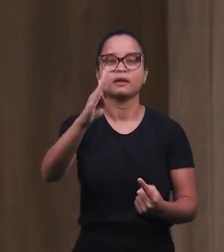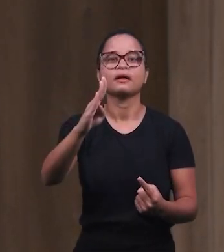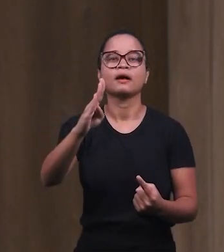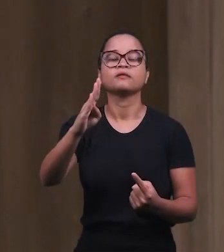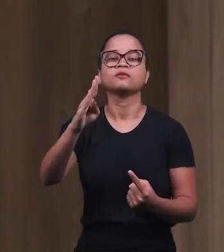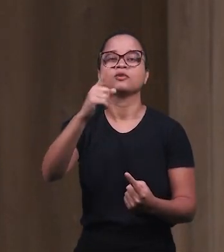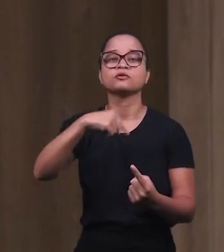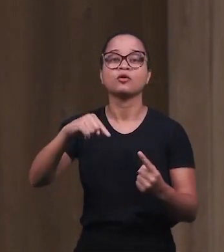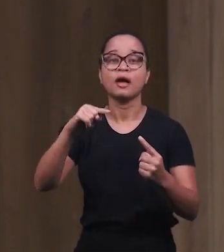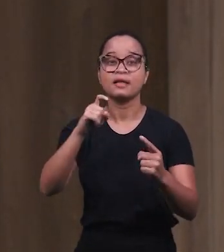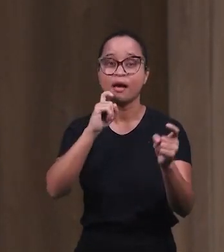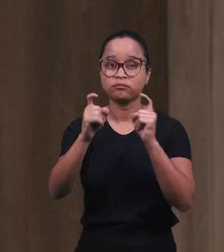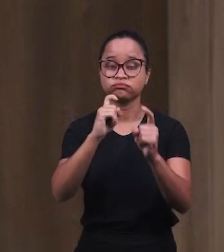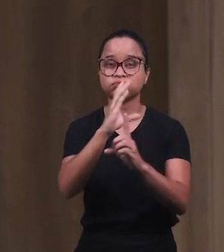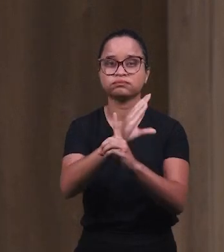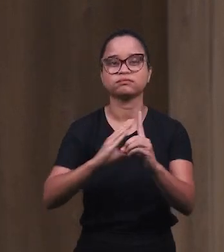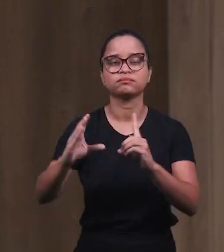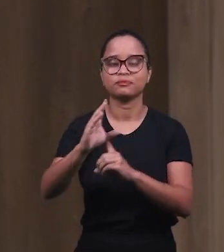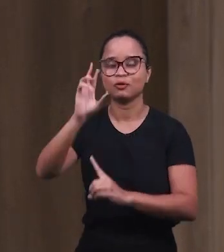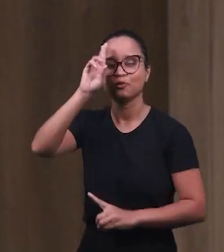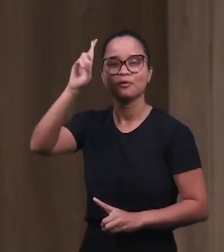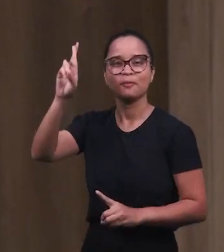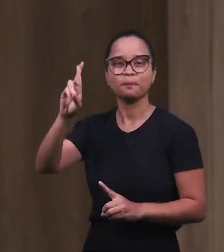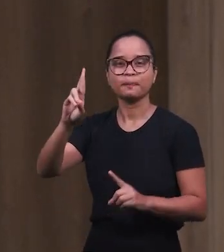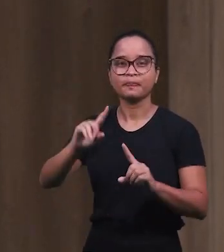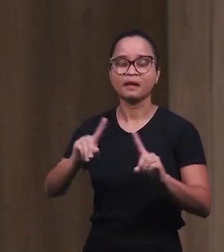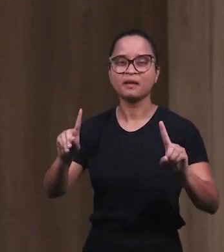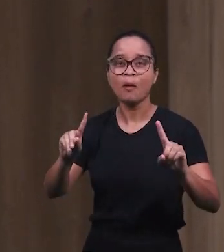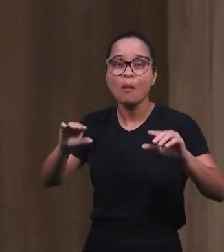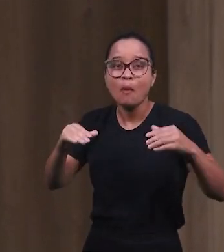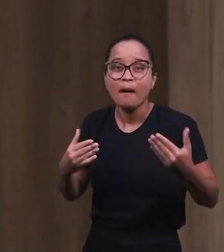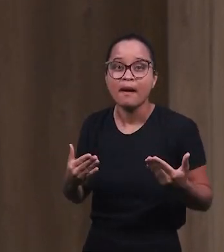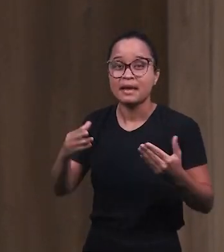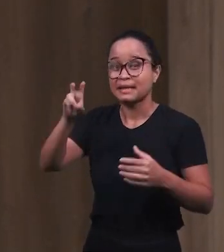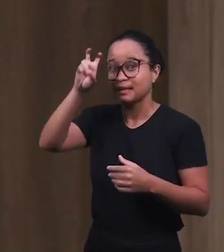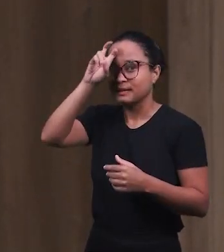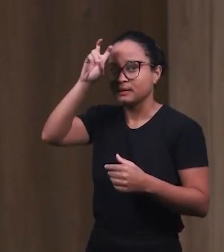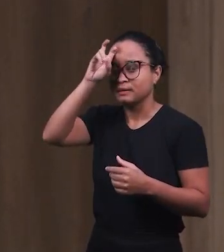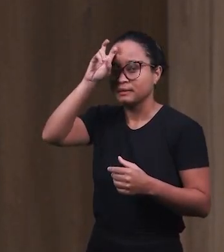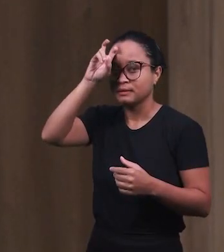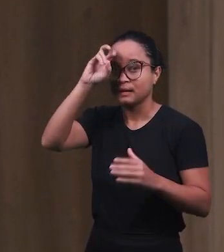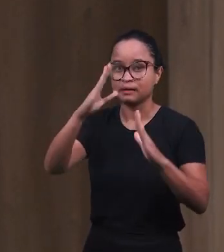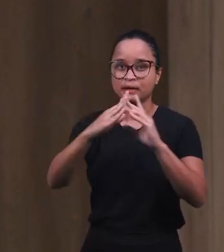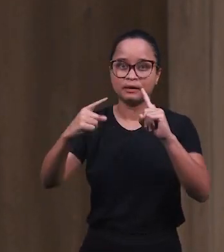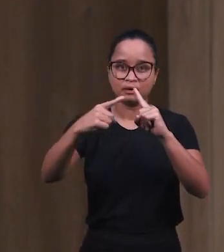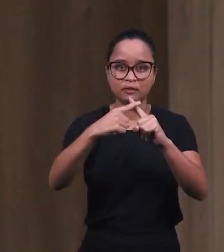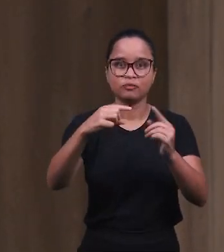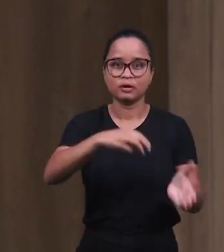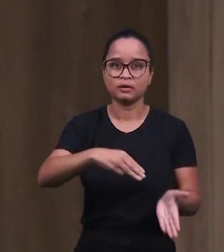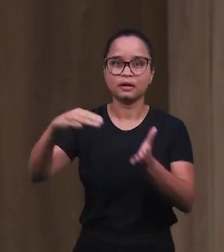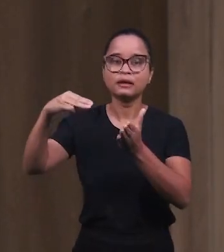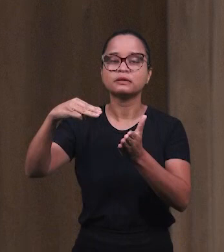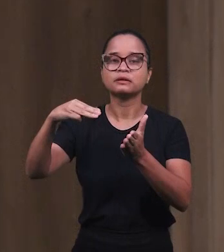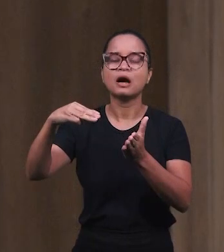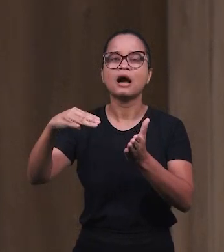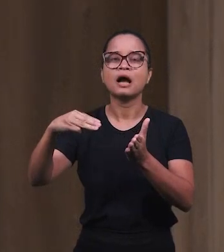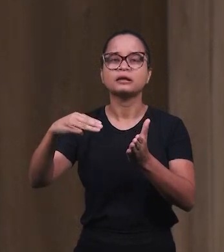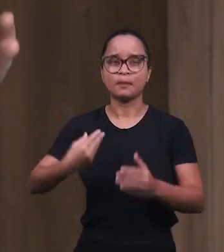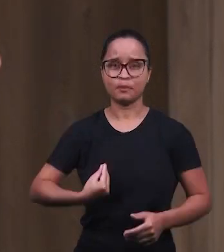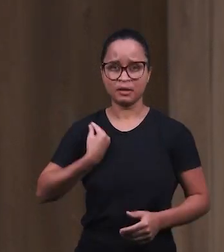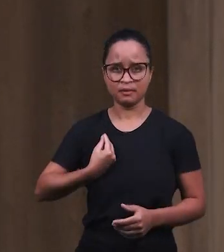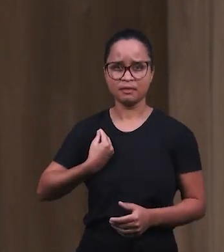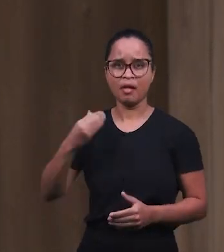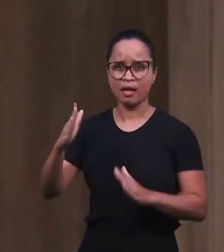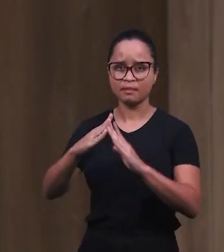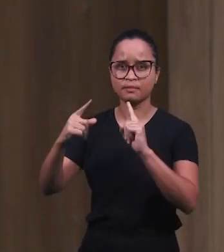que nos reunimos para cultuar ao Senhor. E quinta-feira na Igreja Cristã Maranata, nos nossos cultos presenciais, é dia de culto